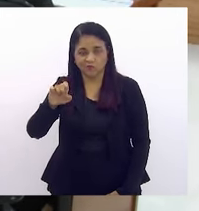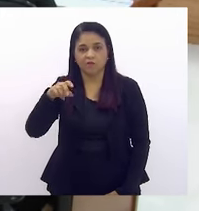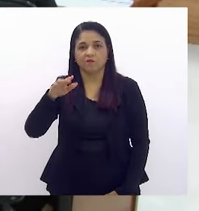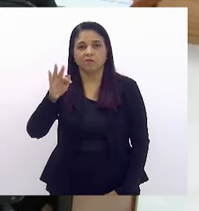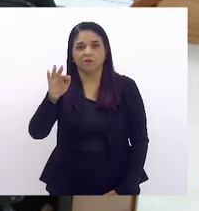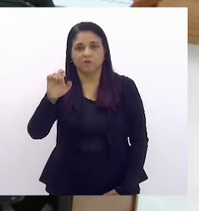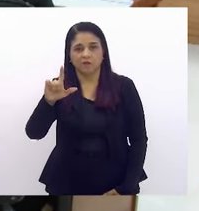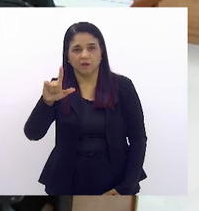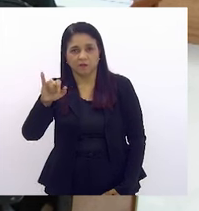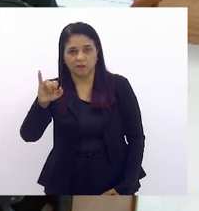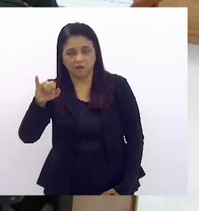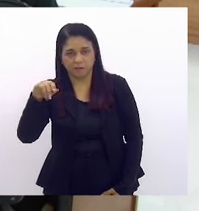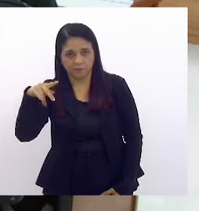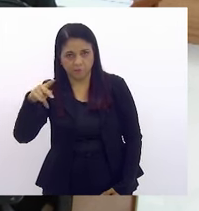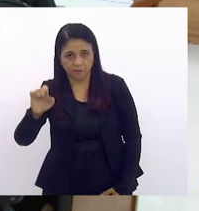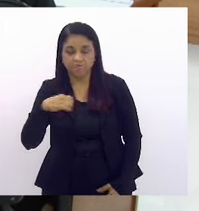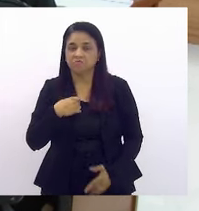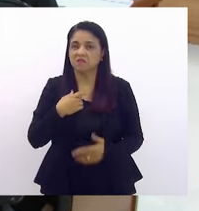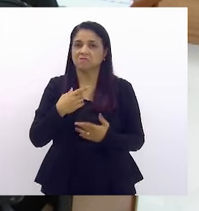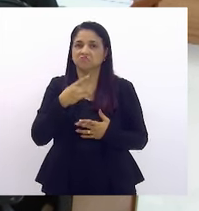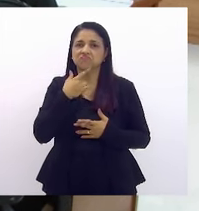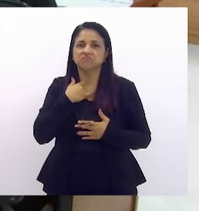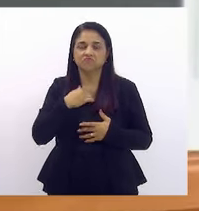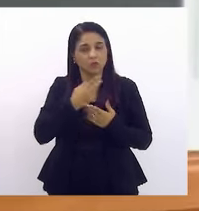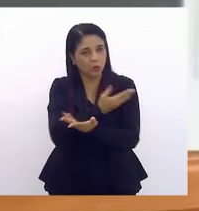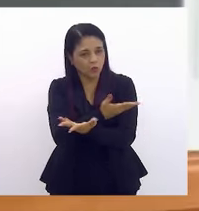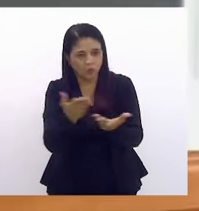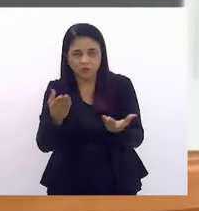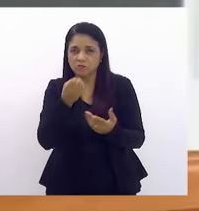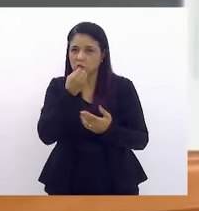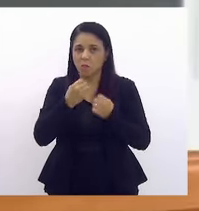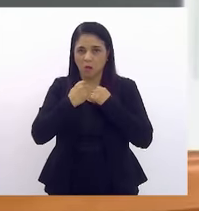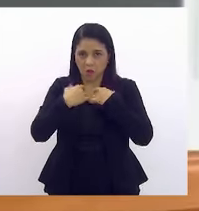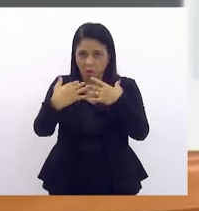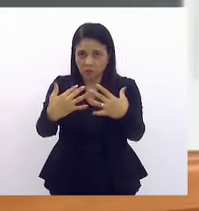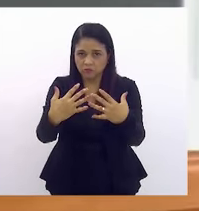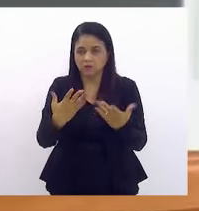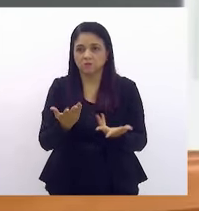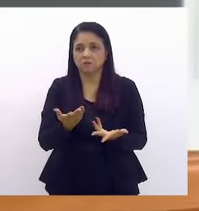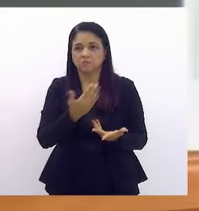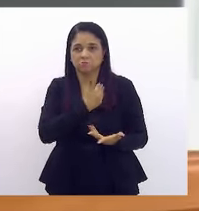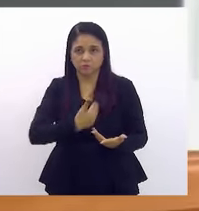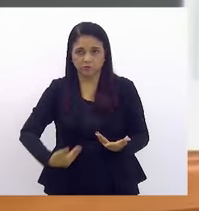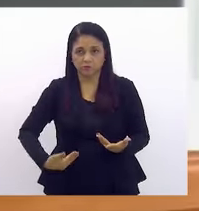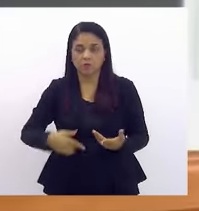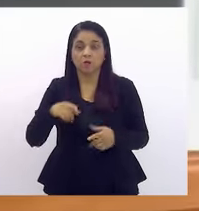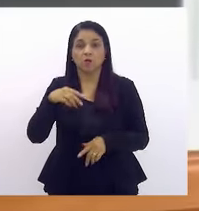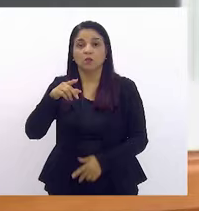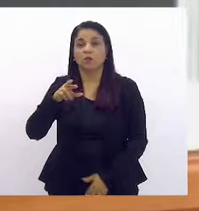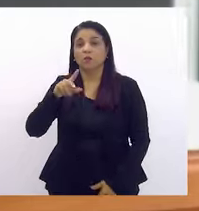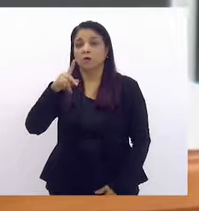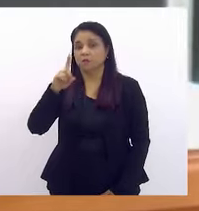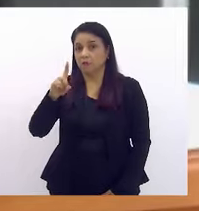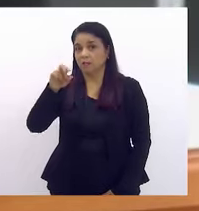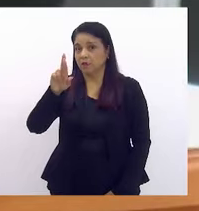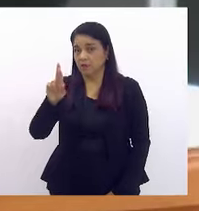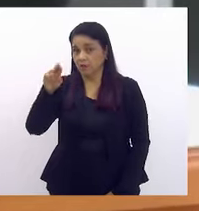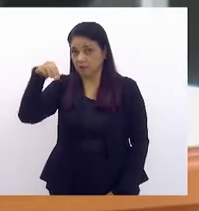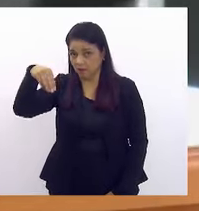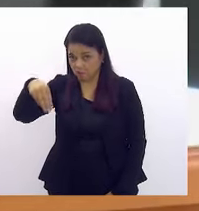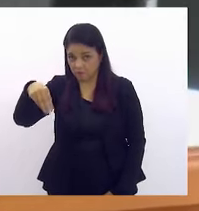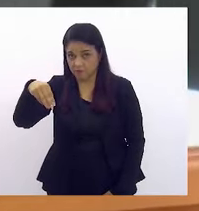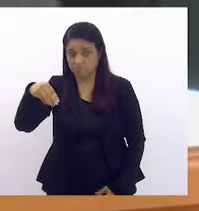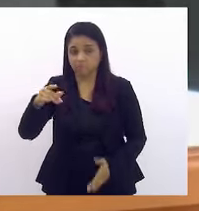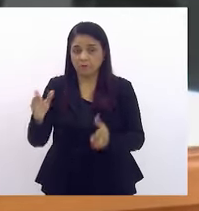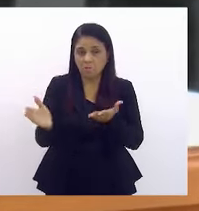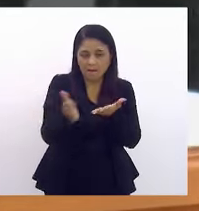todos uma boa audiência. É, o DRM ele fez um levantamento e